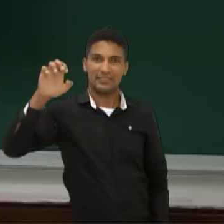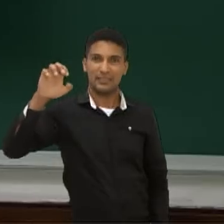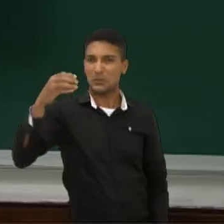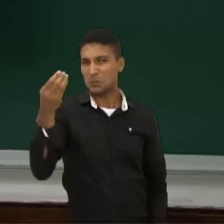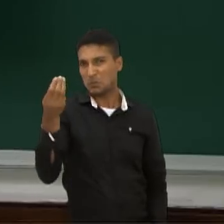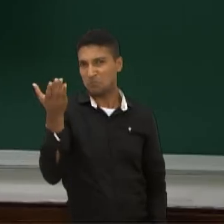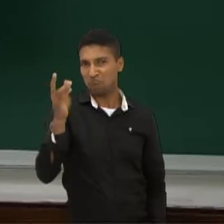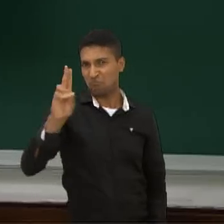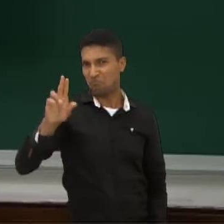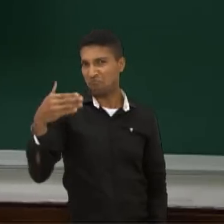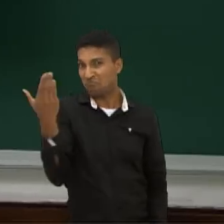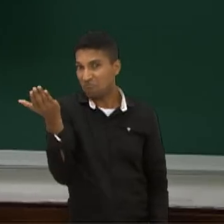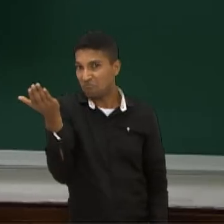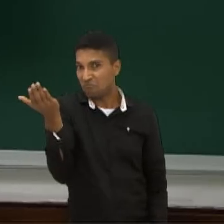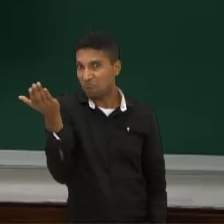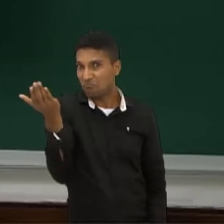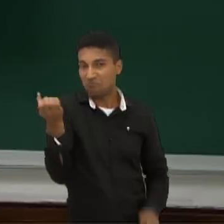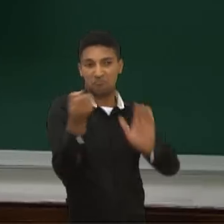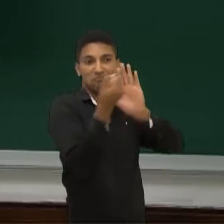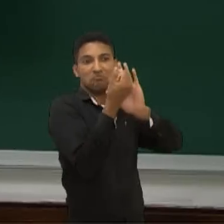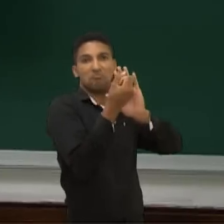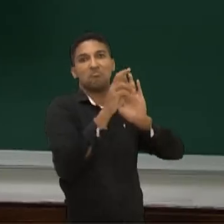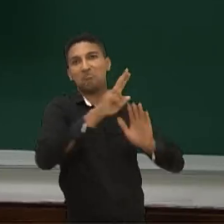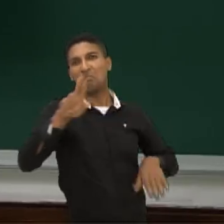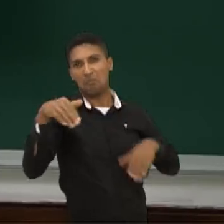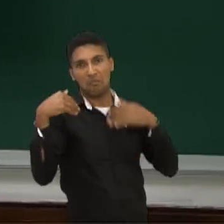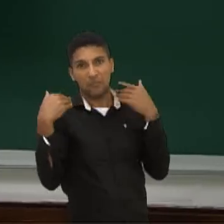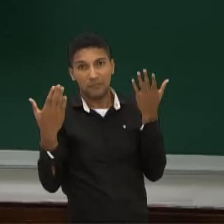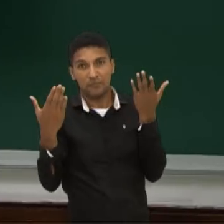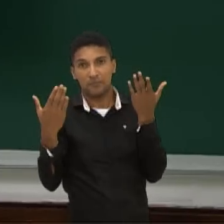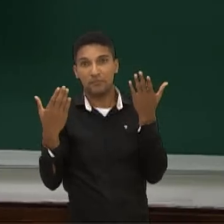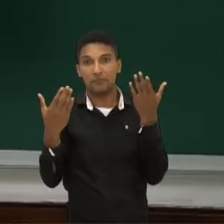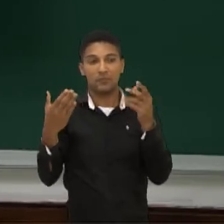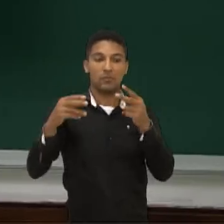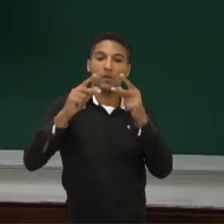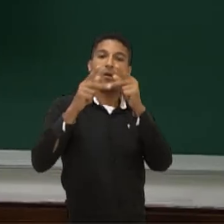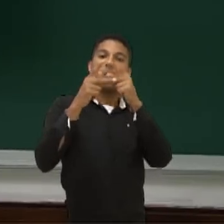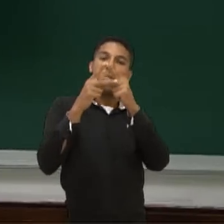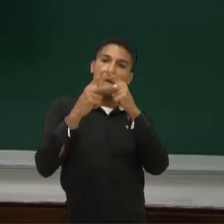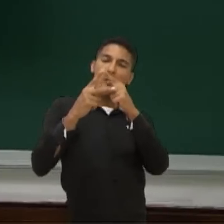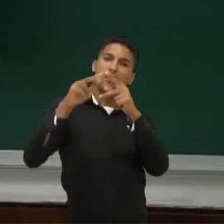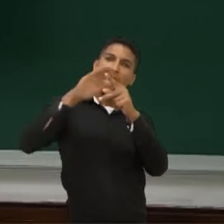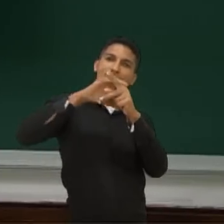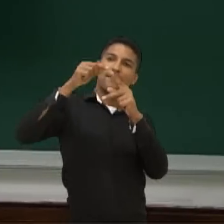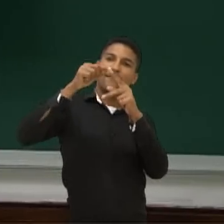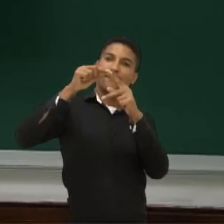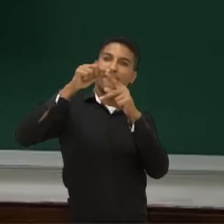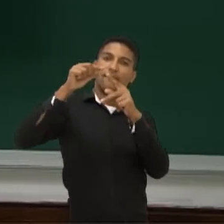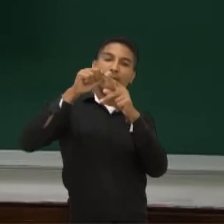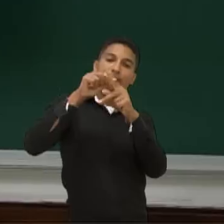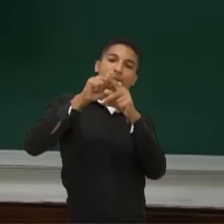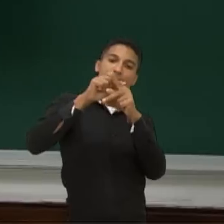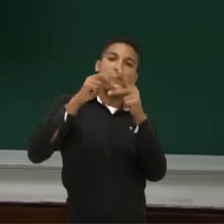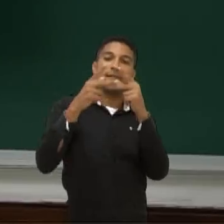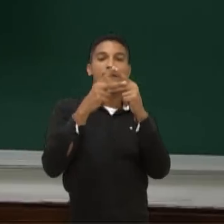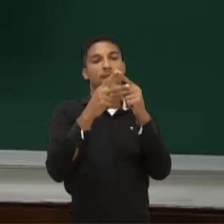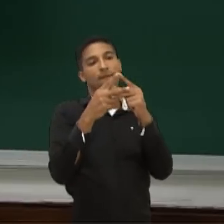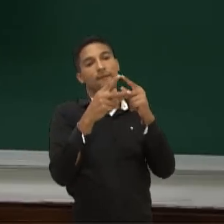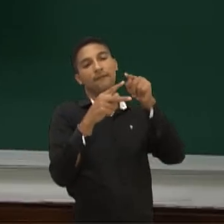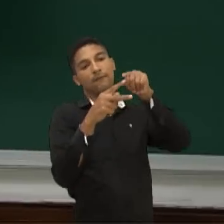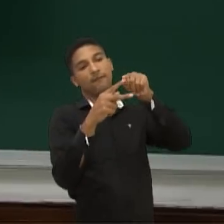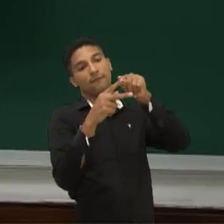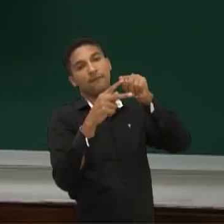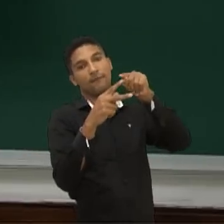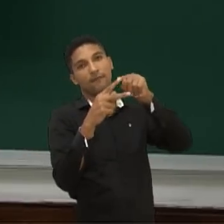chamo o vértice o quê? Então, a professora vai dar um tempinho para vocês, tá bom? Para vocês verem ali, identificar certinho quem que é esse